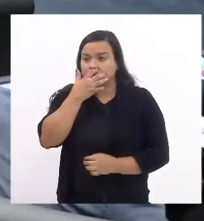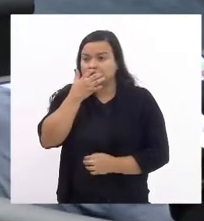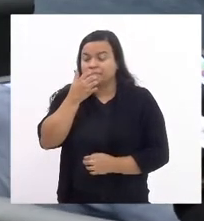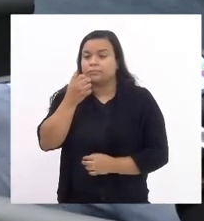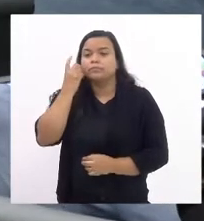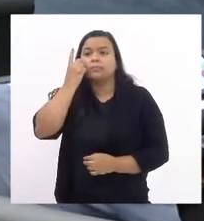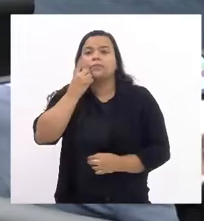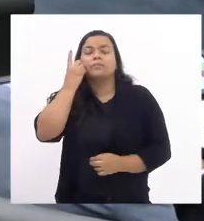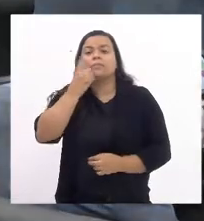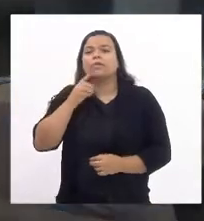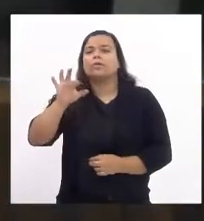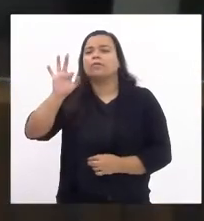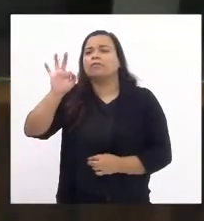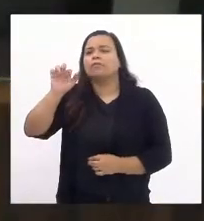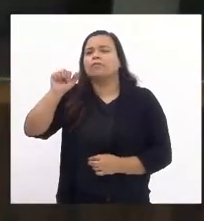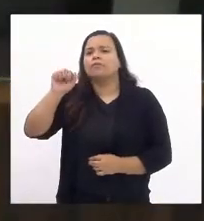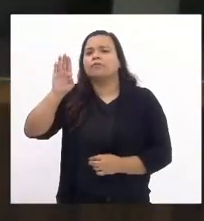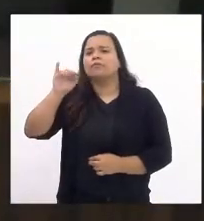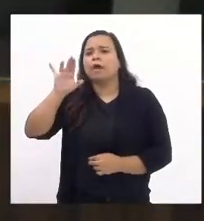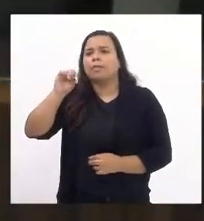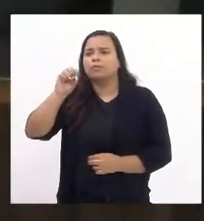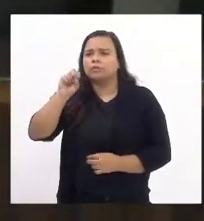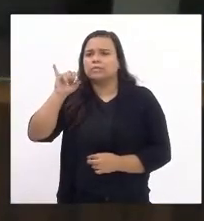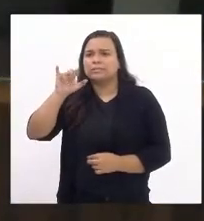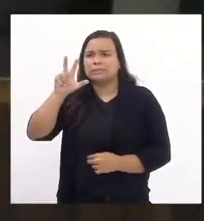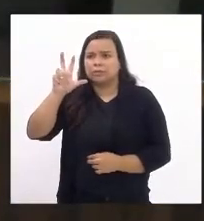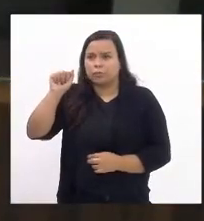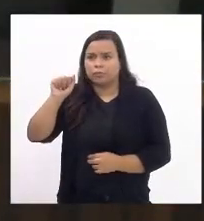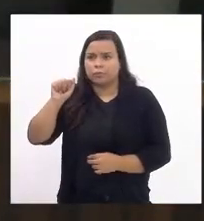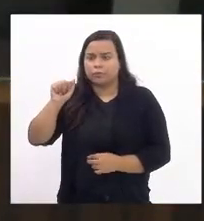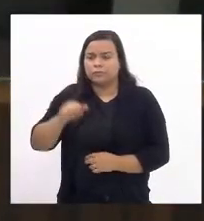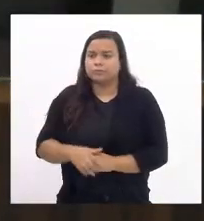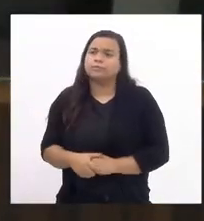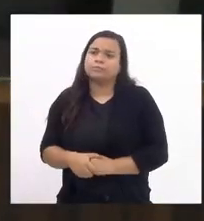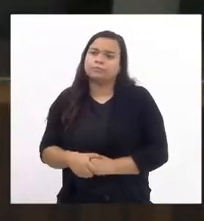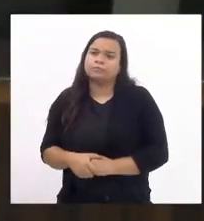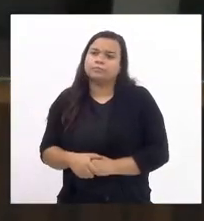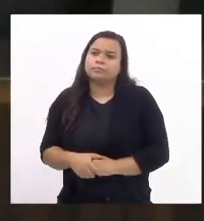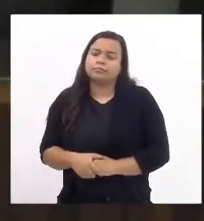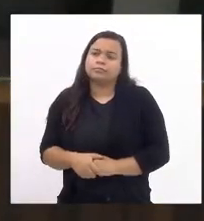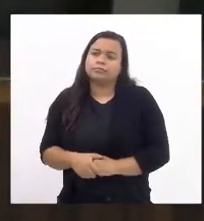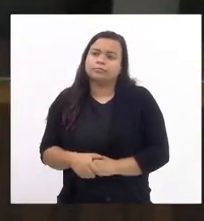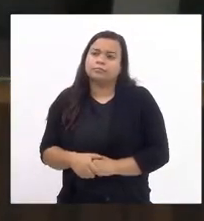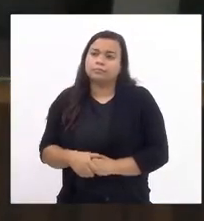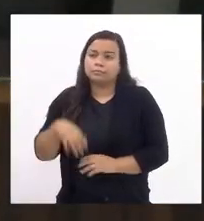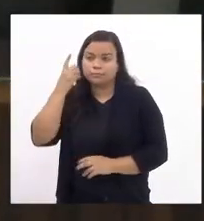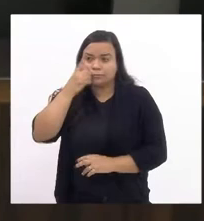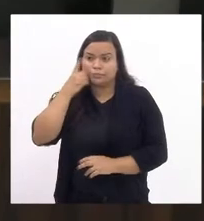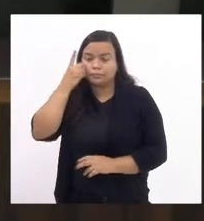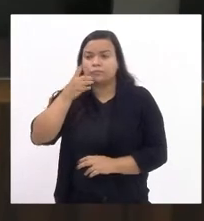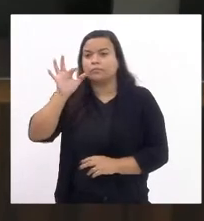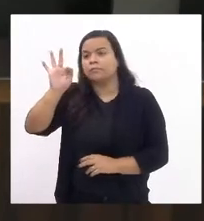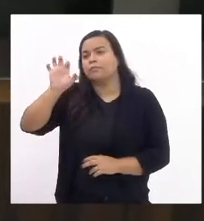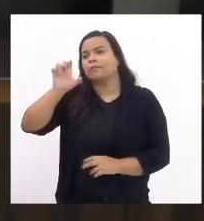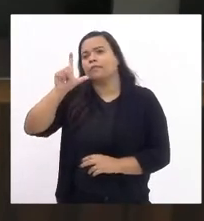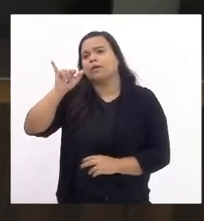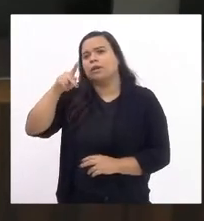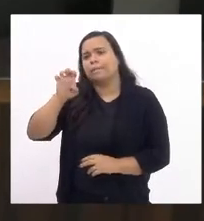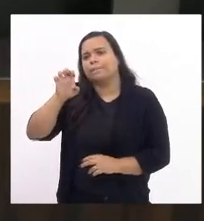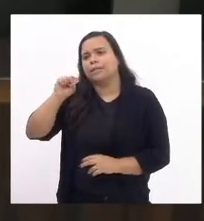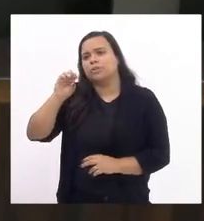Deputado Fábio Silva. Deputado Fábio Silva. Deputado Felipe